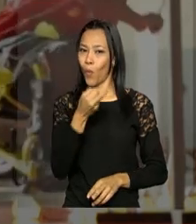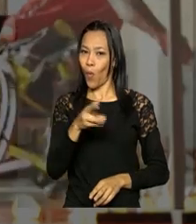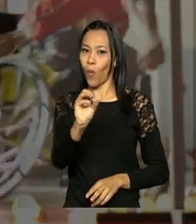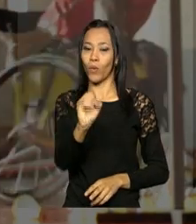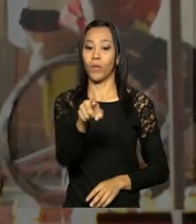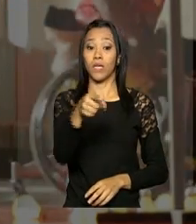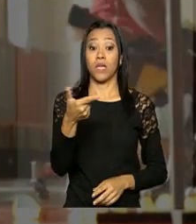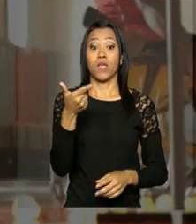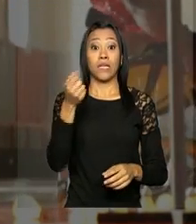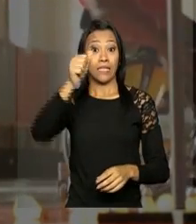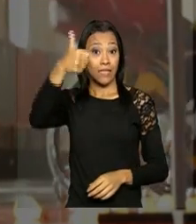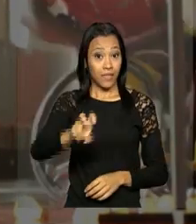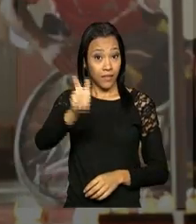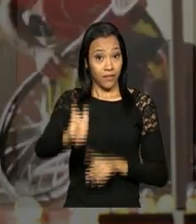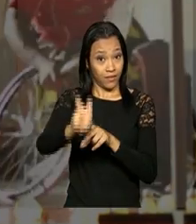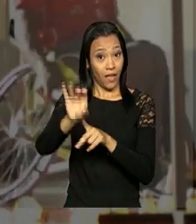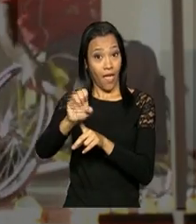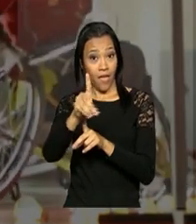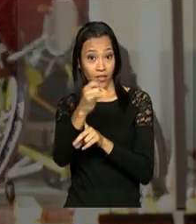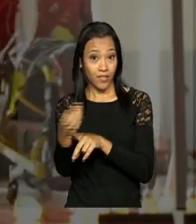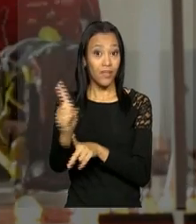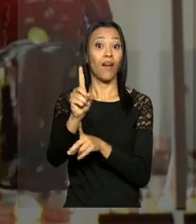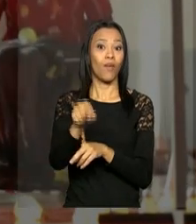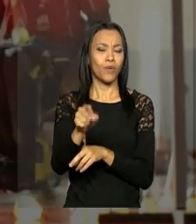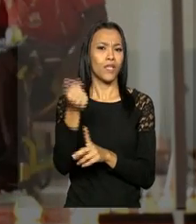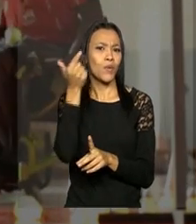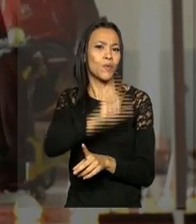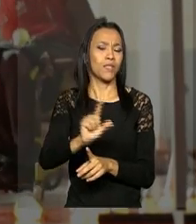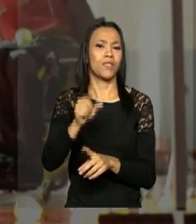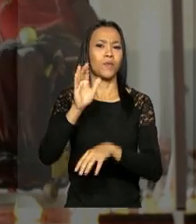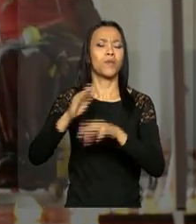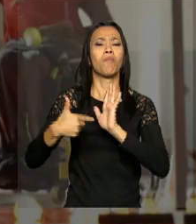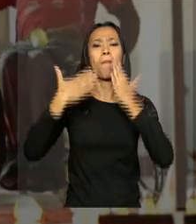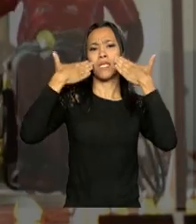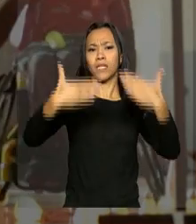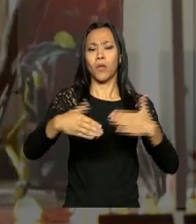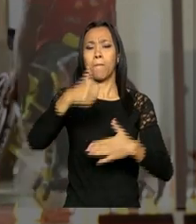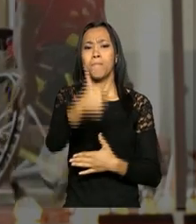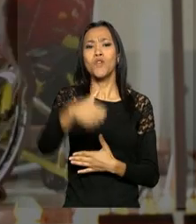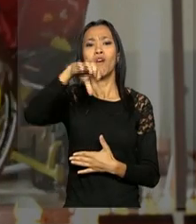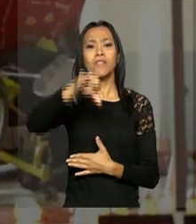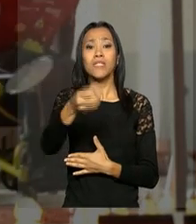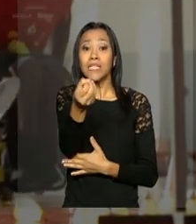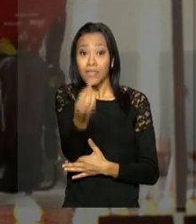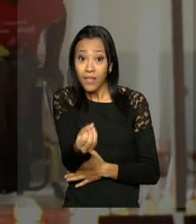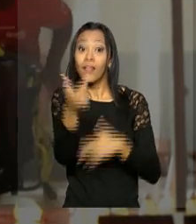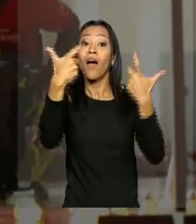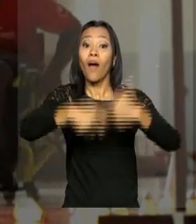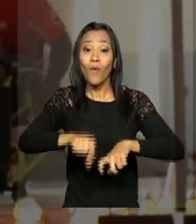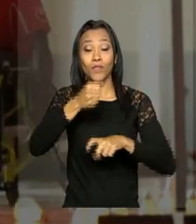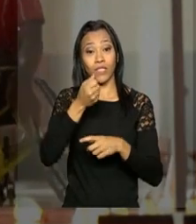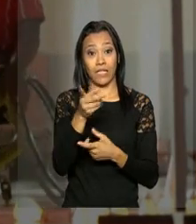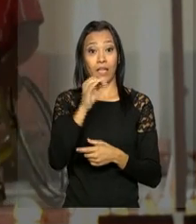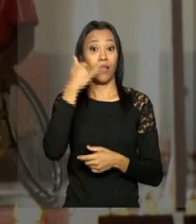a 15ª edição dos Jogos Paralímpicos de Verão, que tiveram sua estreia em 1960 nos Jogos de Roma, na